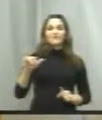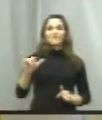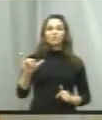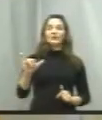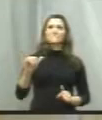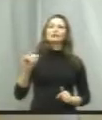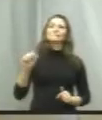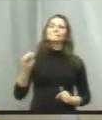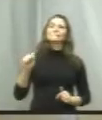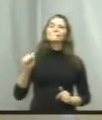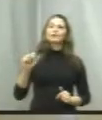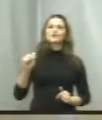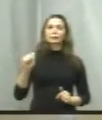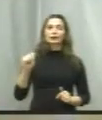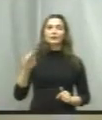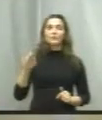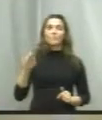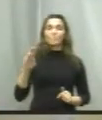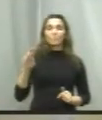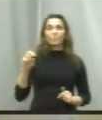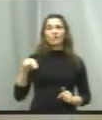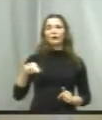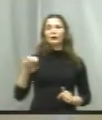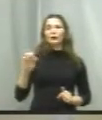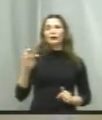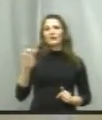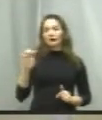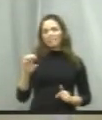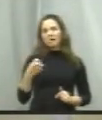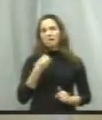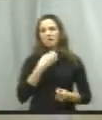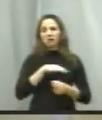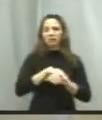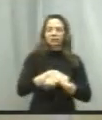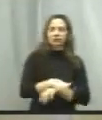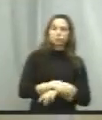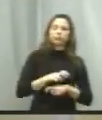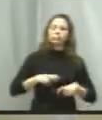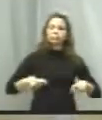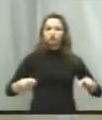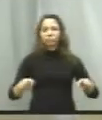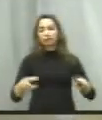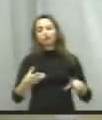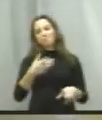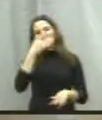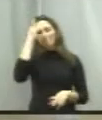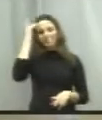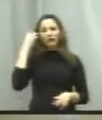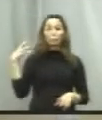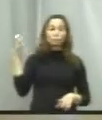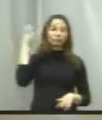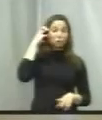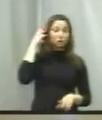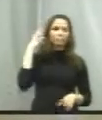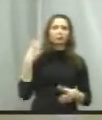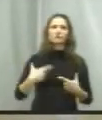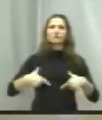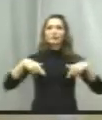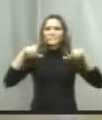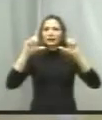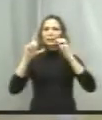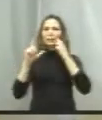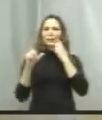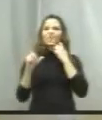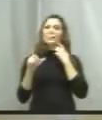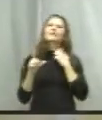Boa noite, presidente, mesa, pessoal do plenário, nobres vereadores que nos assistem em casa, nos escutam pela rádio. Quero